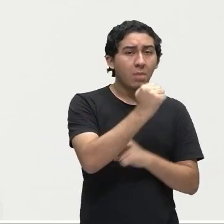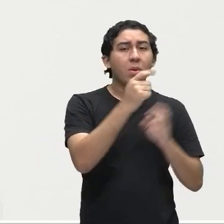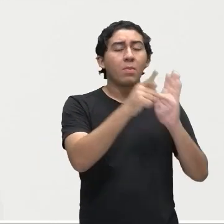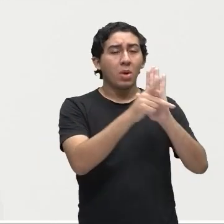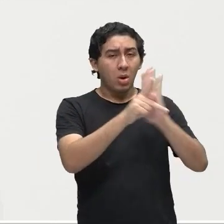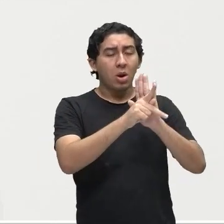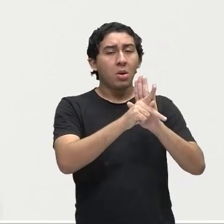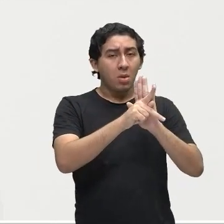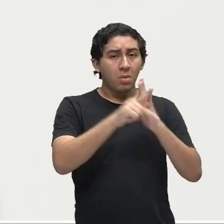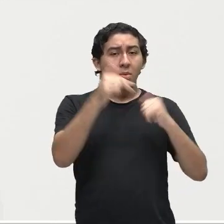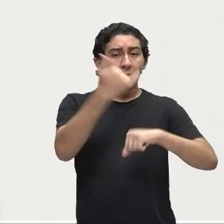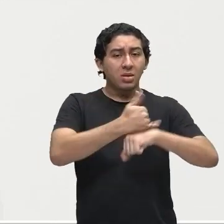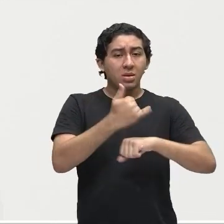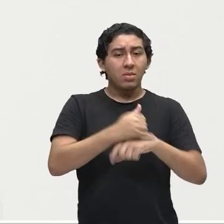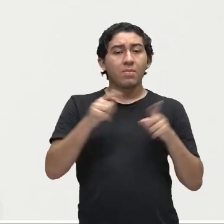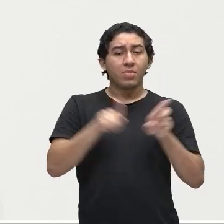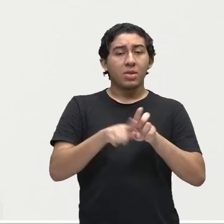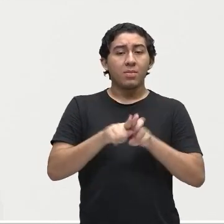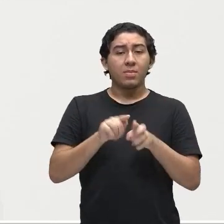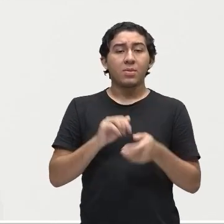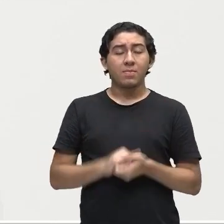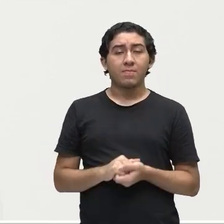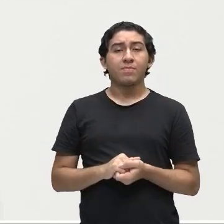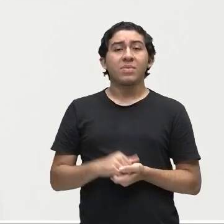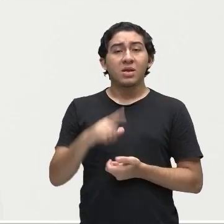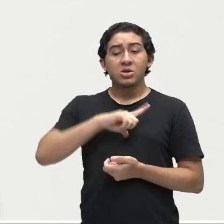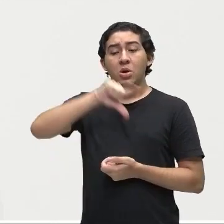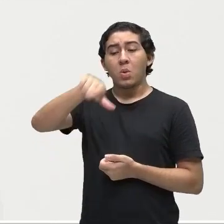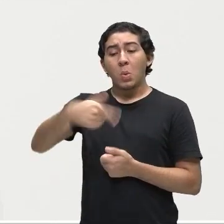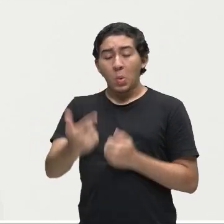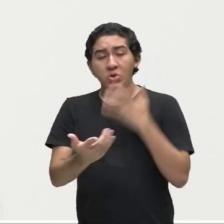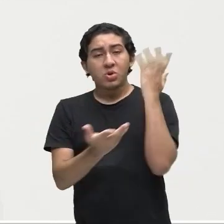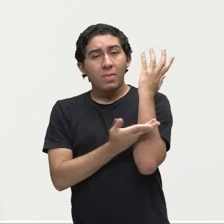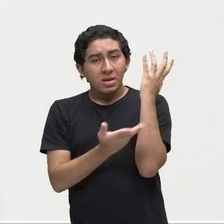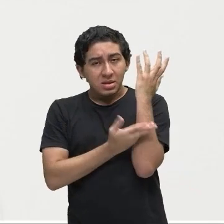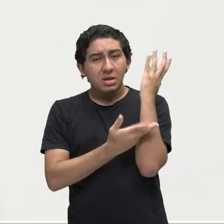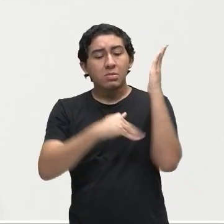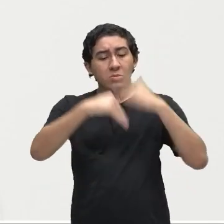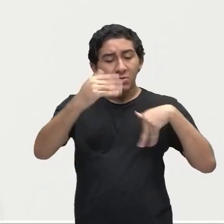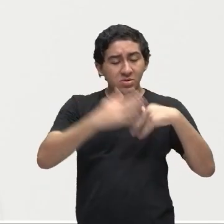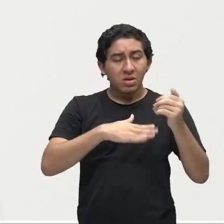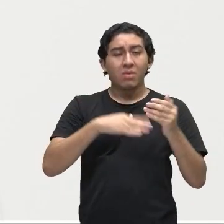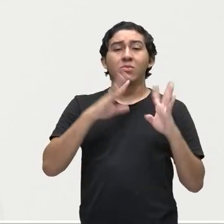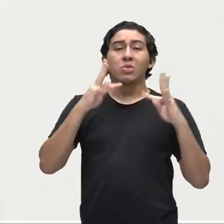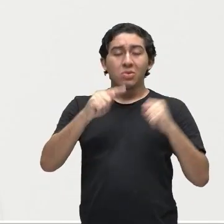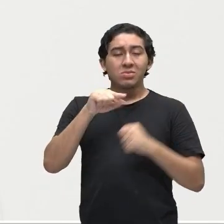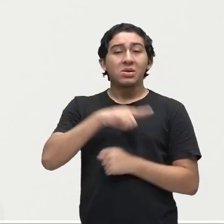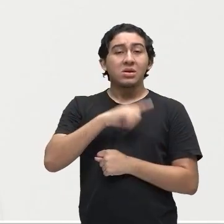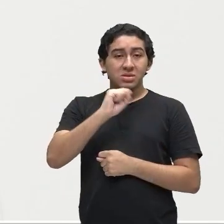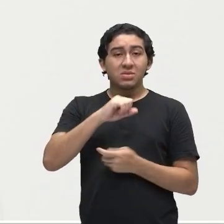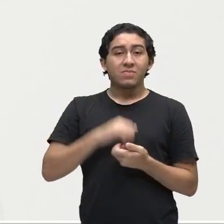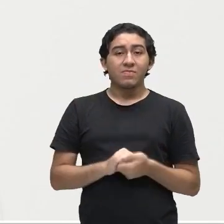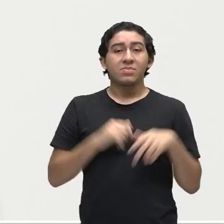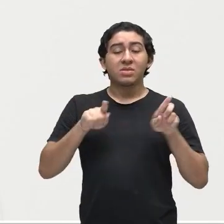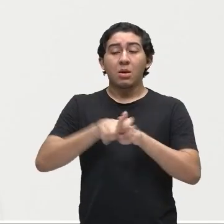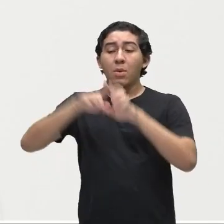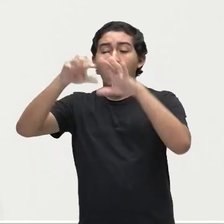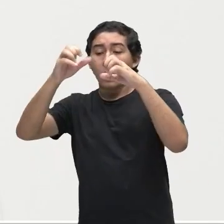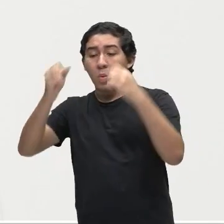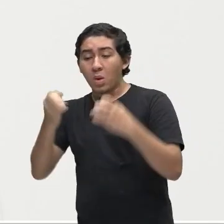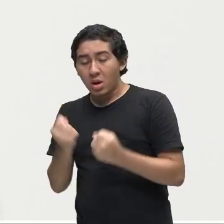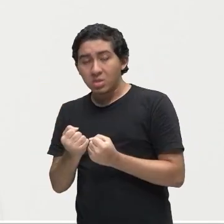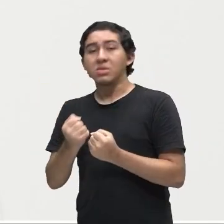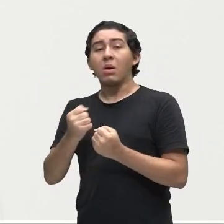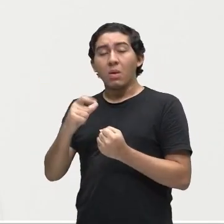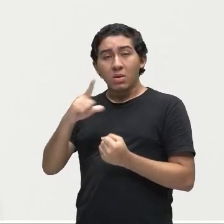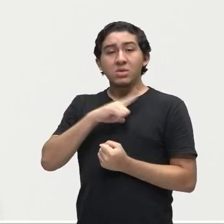produziam os móveis. Esses personagens ainda vão existir. Haviam também os artesãos ambulantes, que chegavam